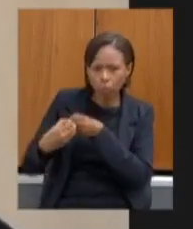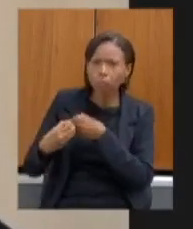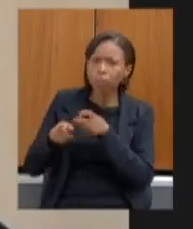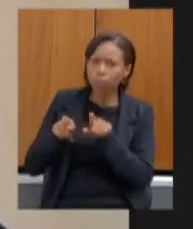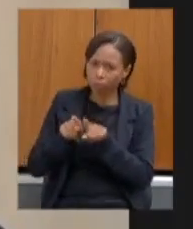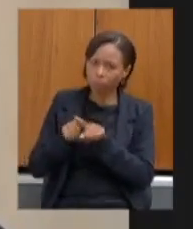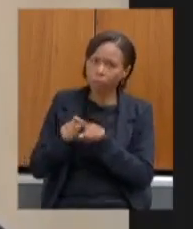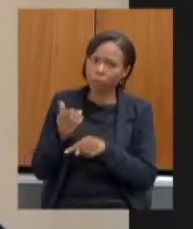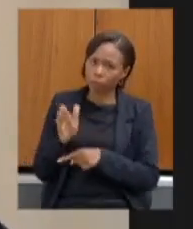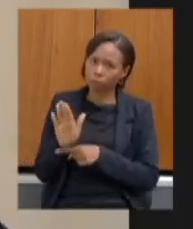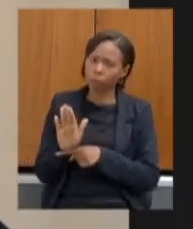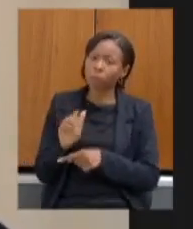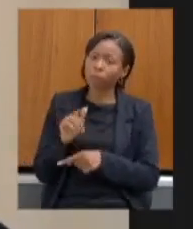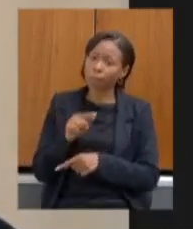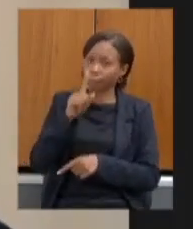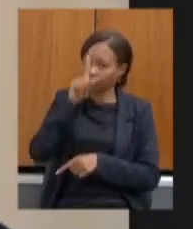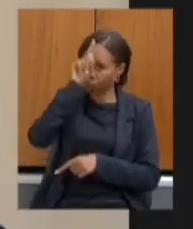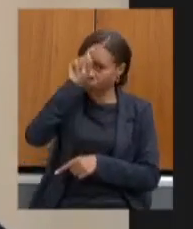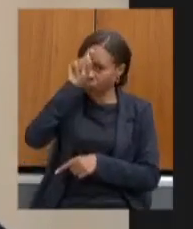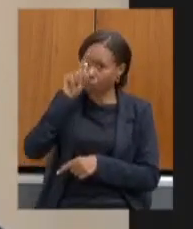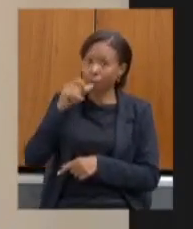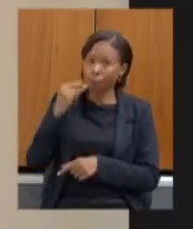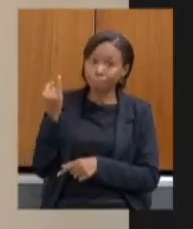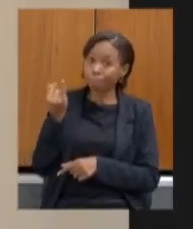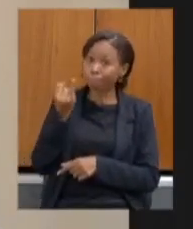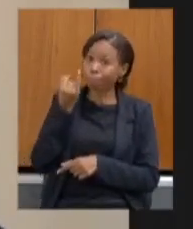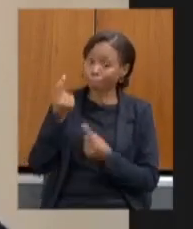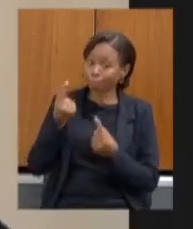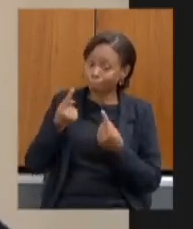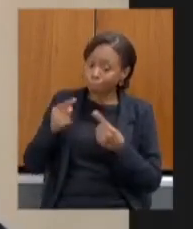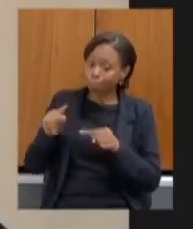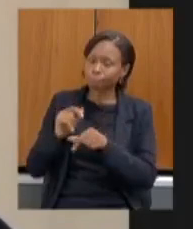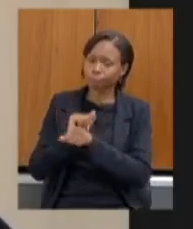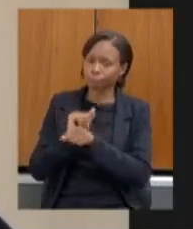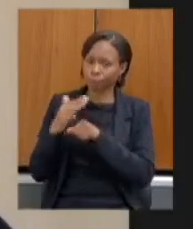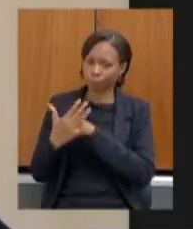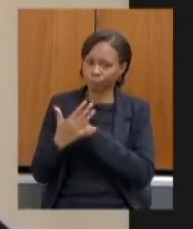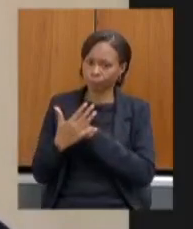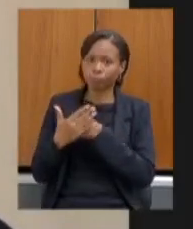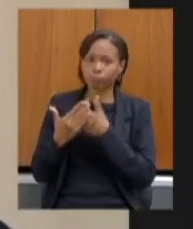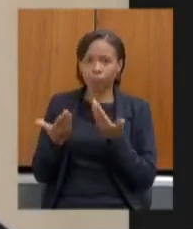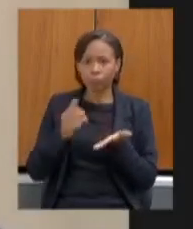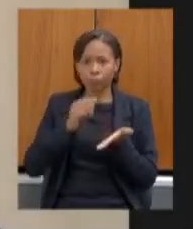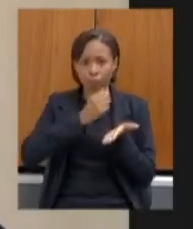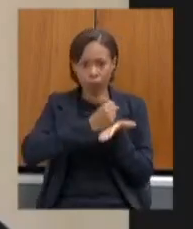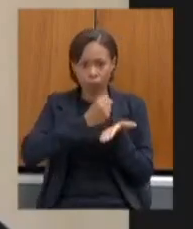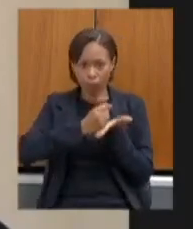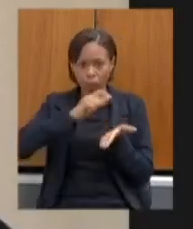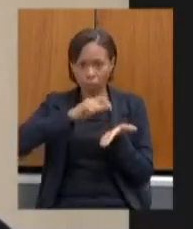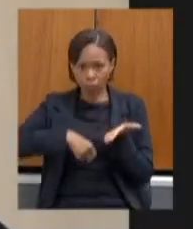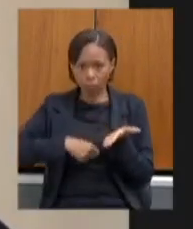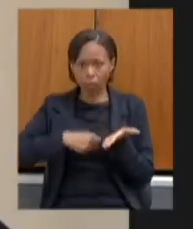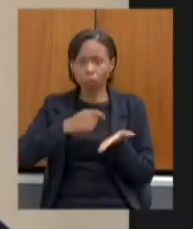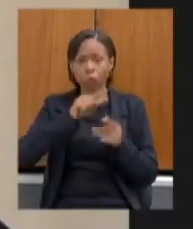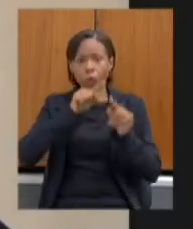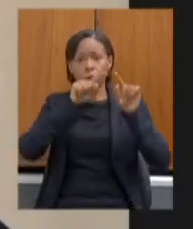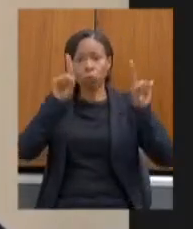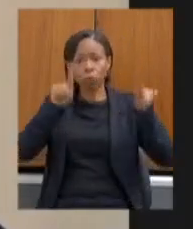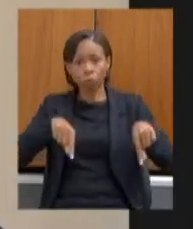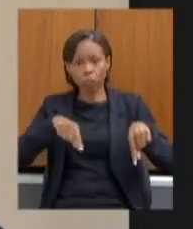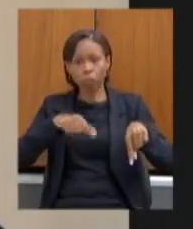ele é essencial no controle e no combate à Covid. Então, além da contratação dos 200 funcionários do hospital